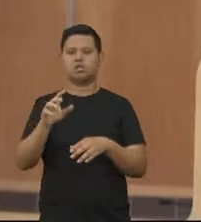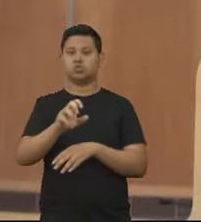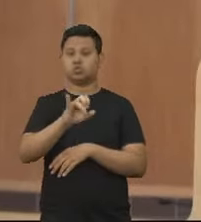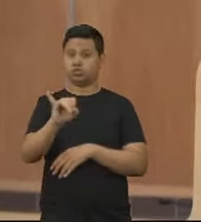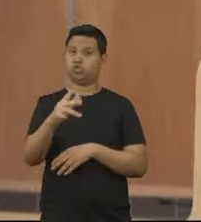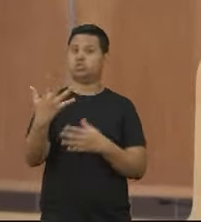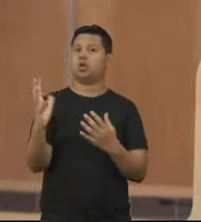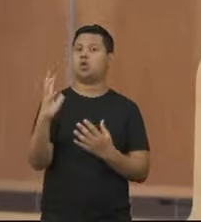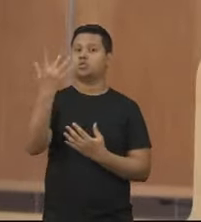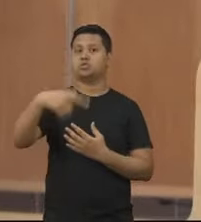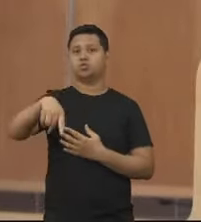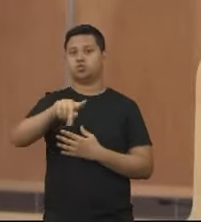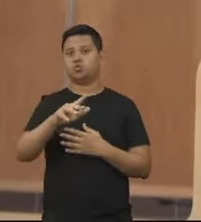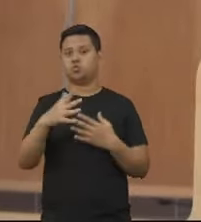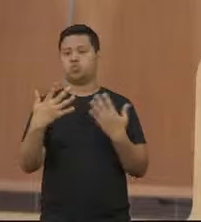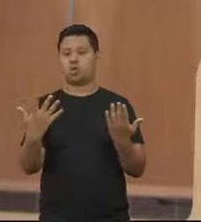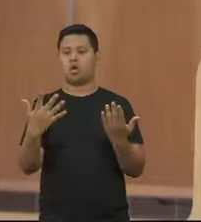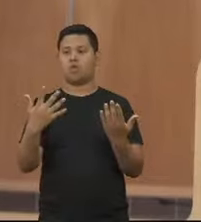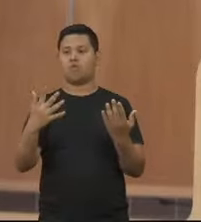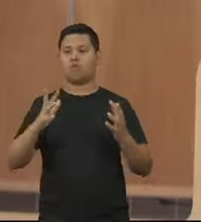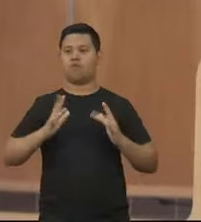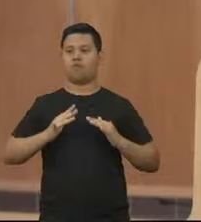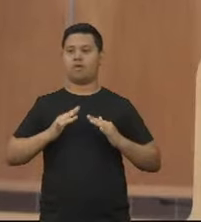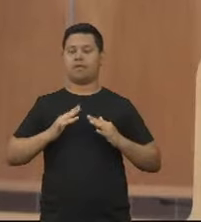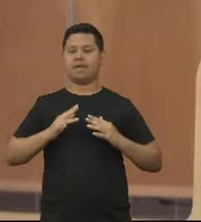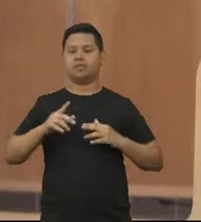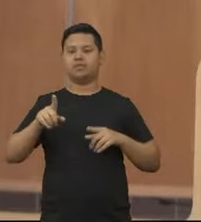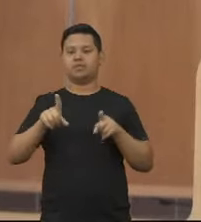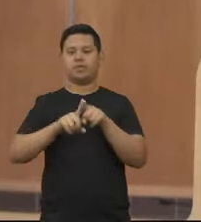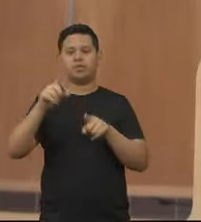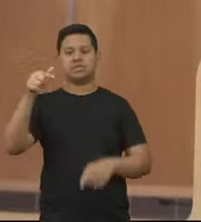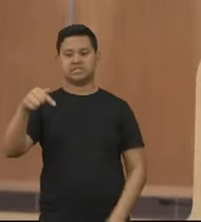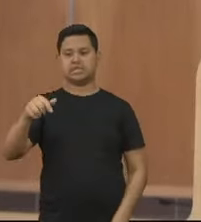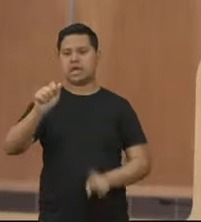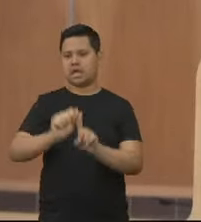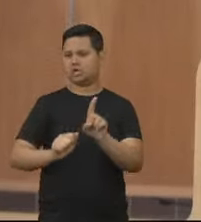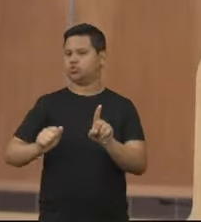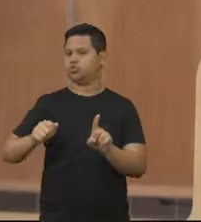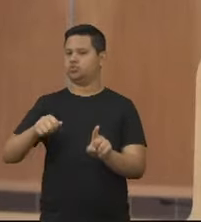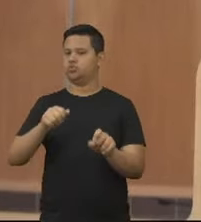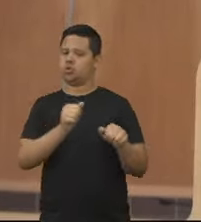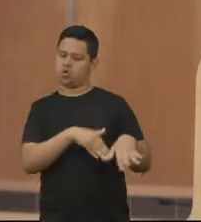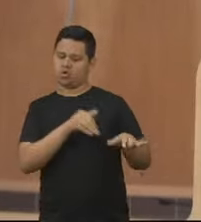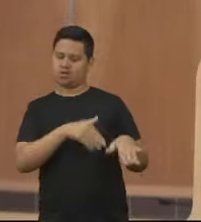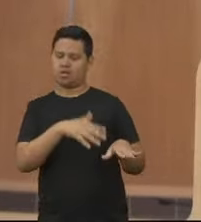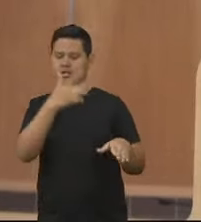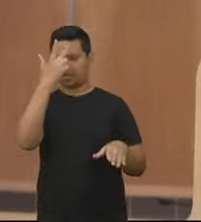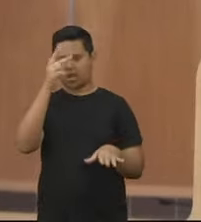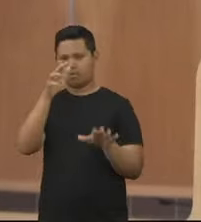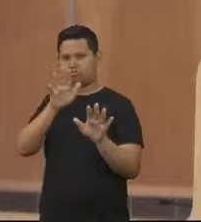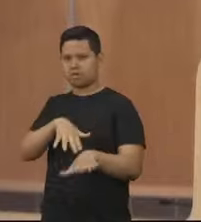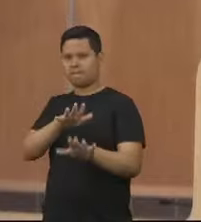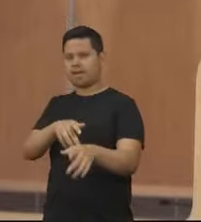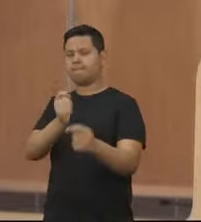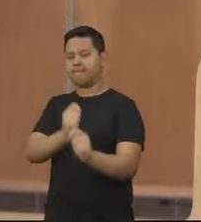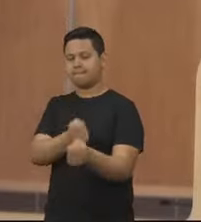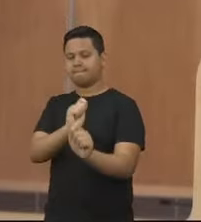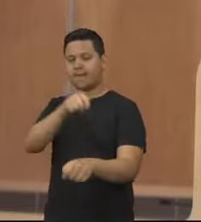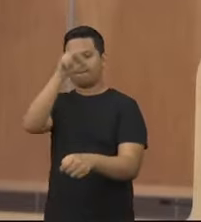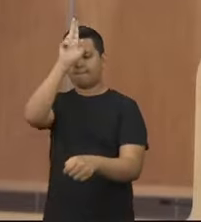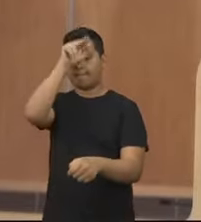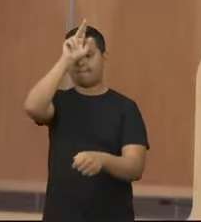situação de um evento, um feriado, um 7 de setembro, um evento de cavalo, uma cavalhada, né? Eventos assim